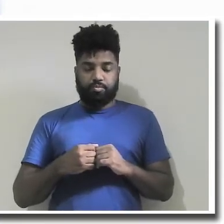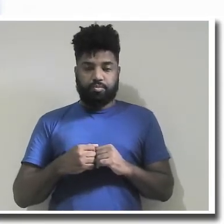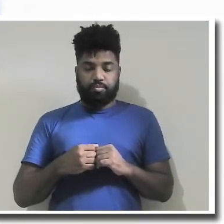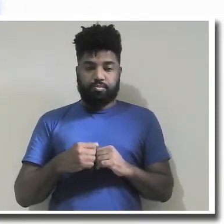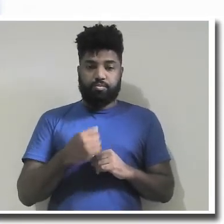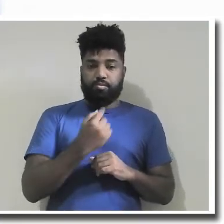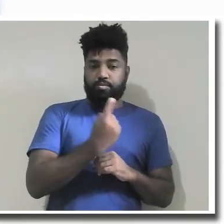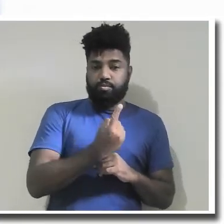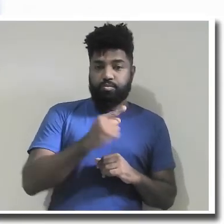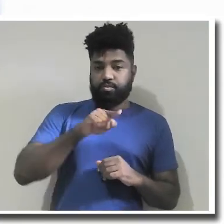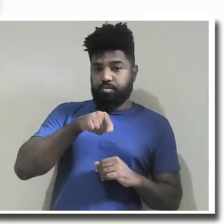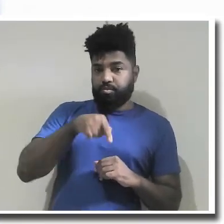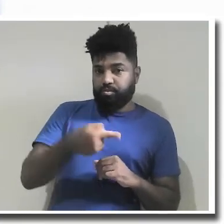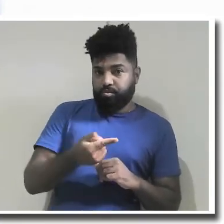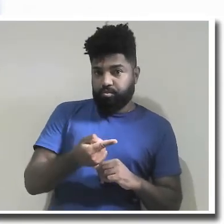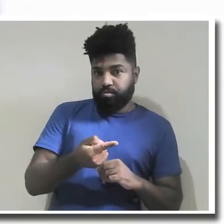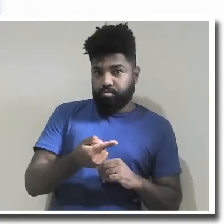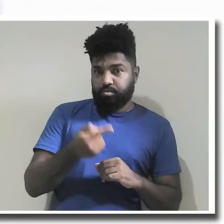com